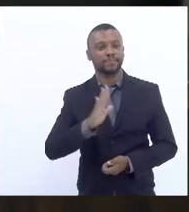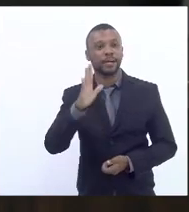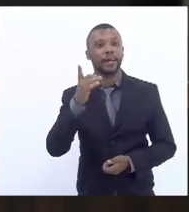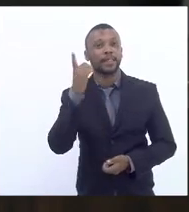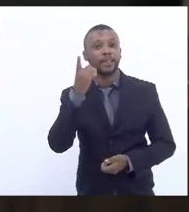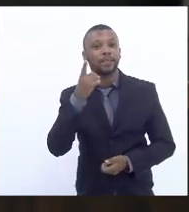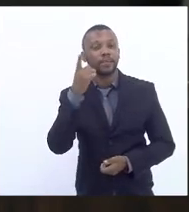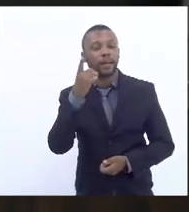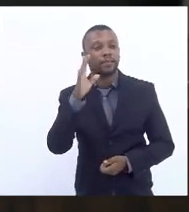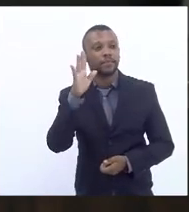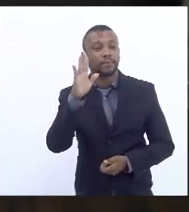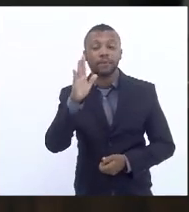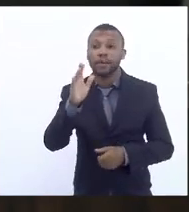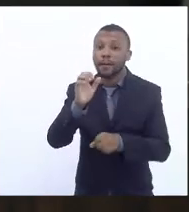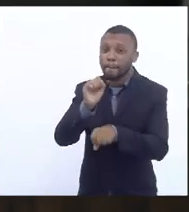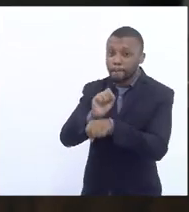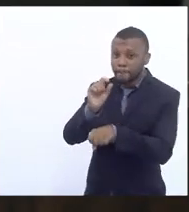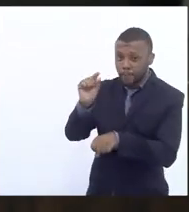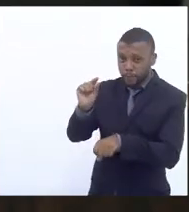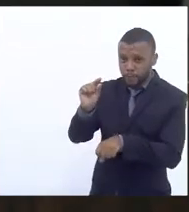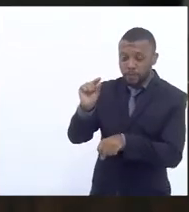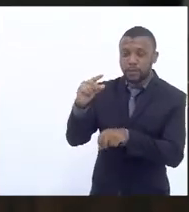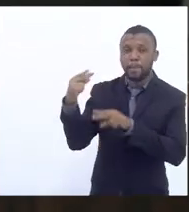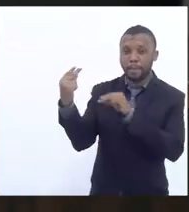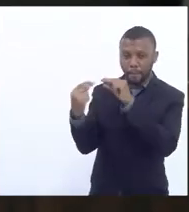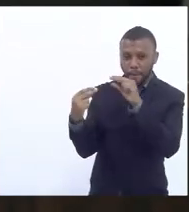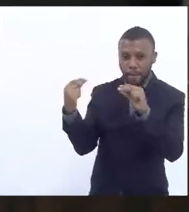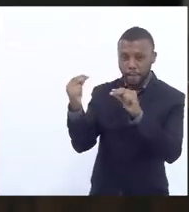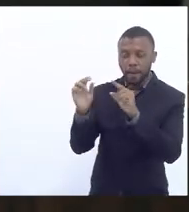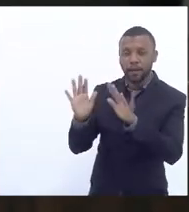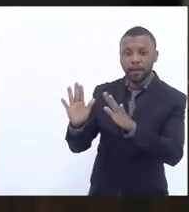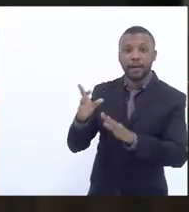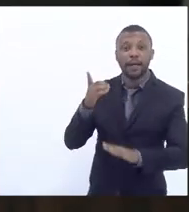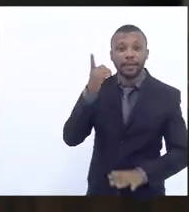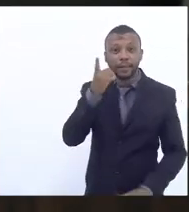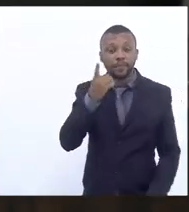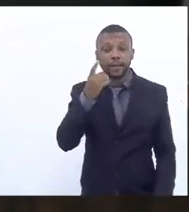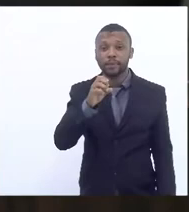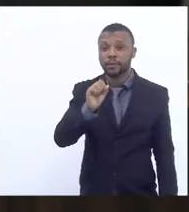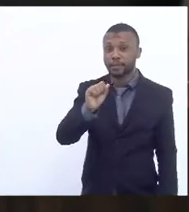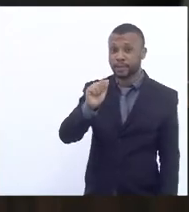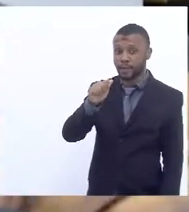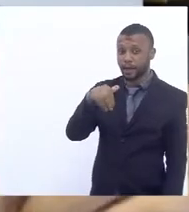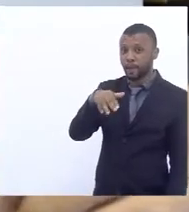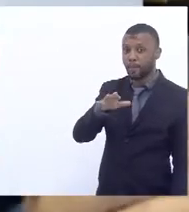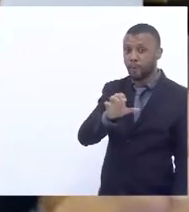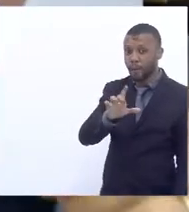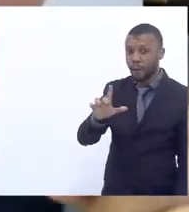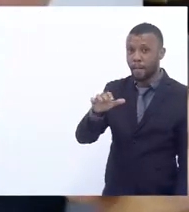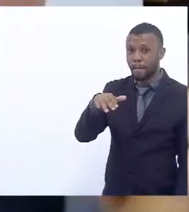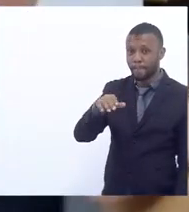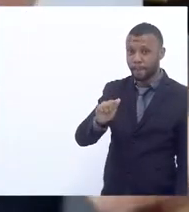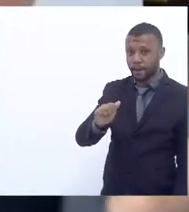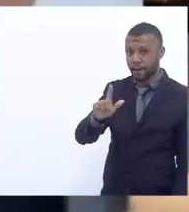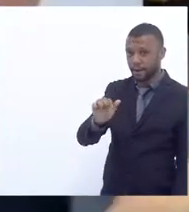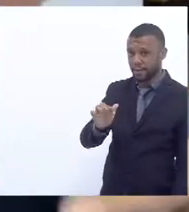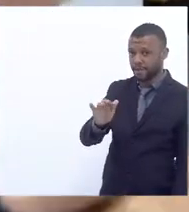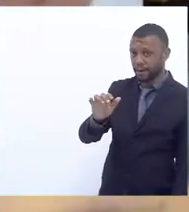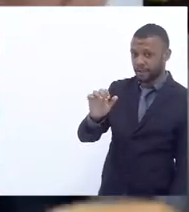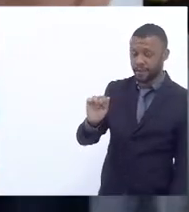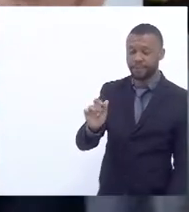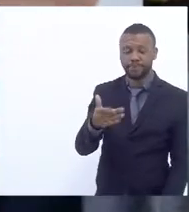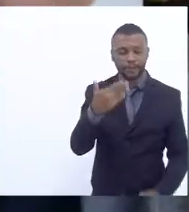Deputado, pela ordem que já tinha pedido aqui, deputado Samuel Malafaia. Obrigado, presidente. Eu